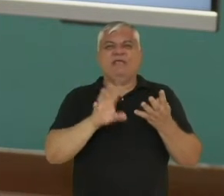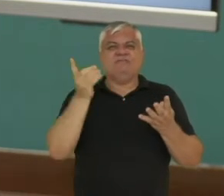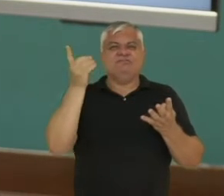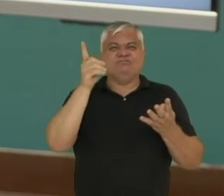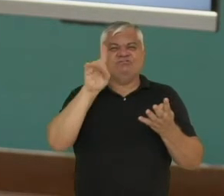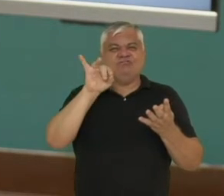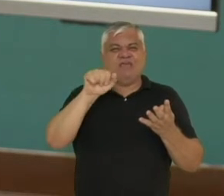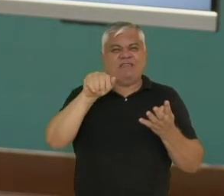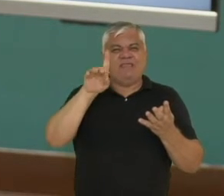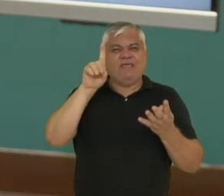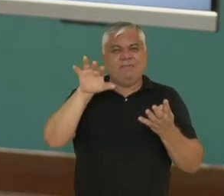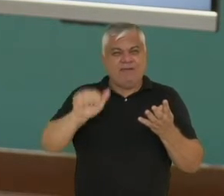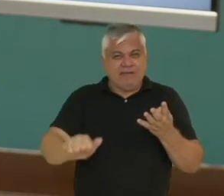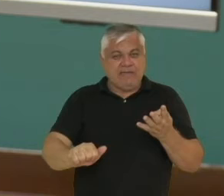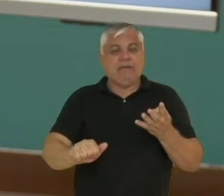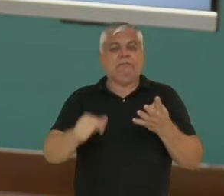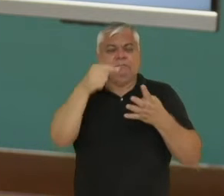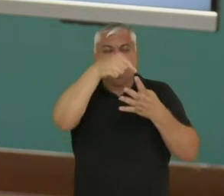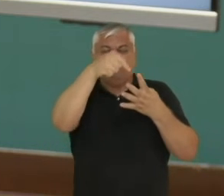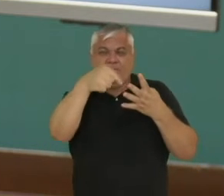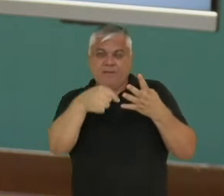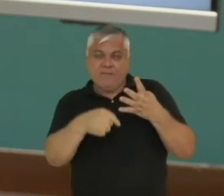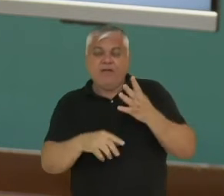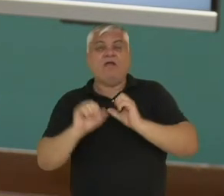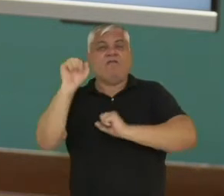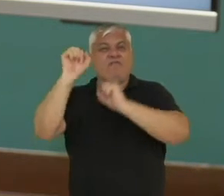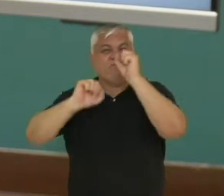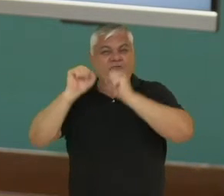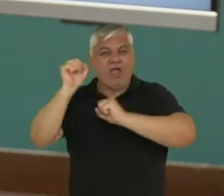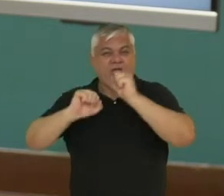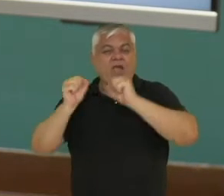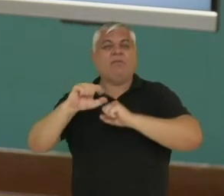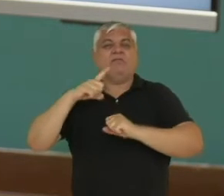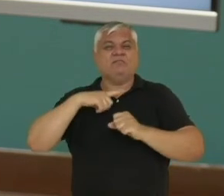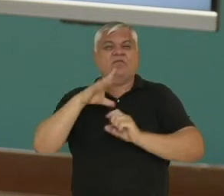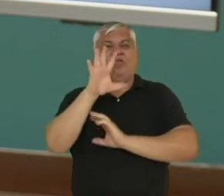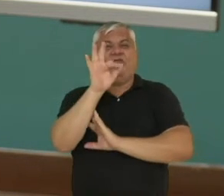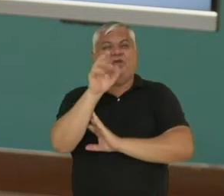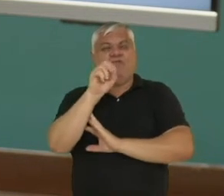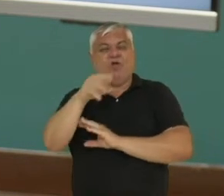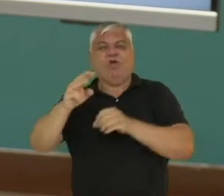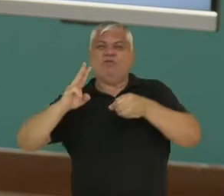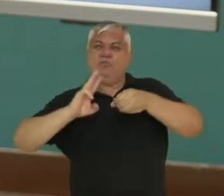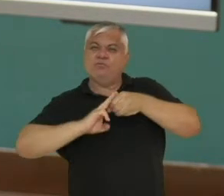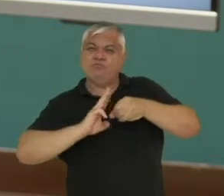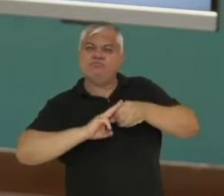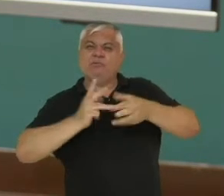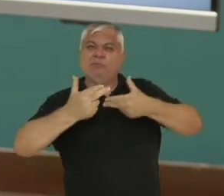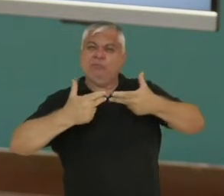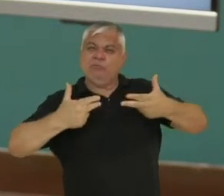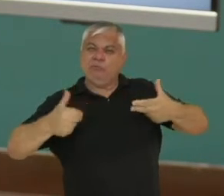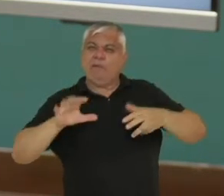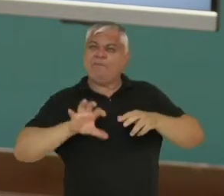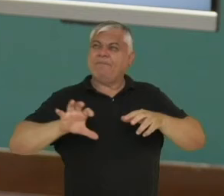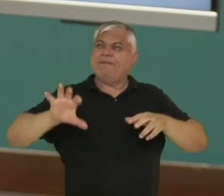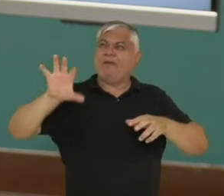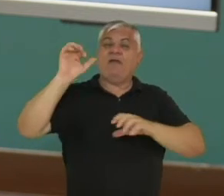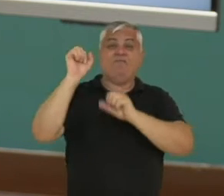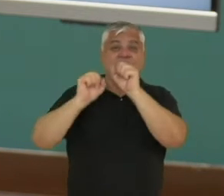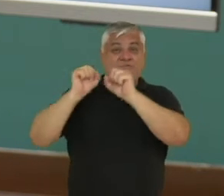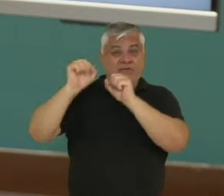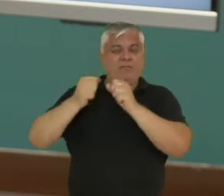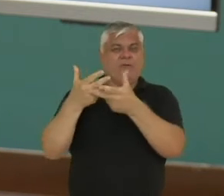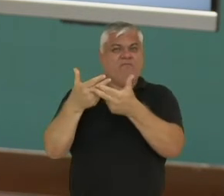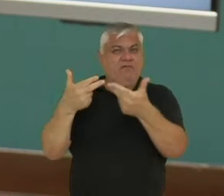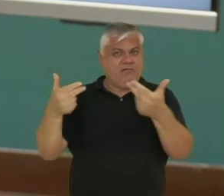Diadema, São Paulo. Tem ali as indústrias da Ford, Chevrolet, tem a Volkswagen e assim por diante, além de outras